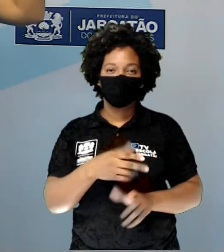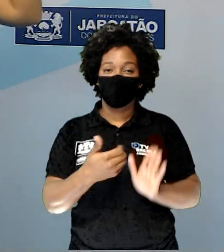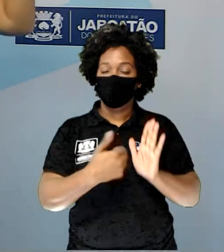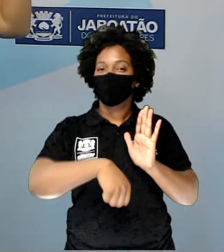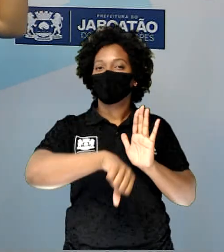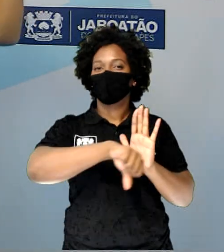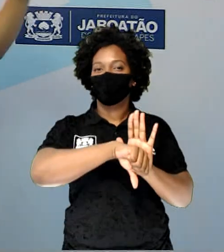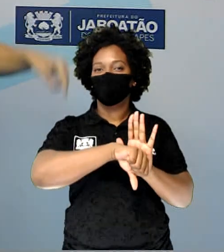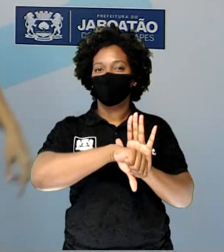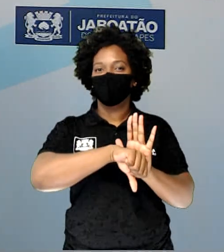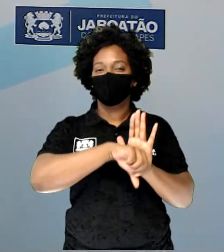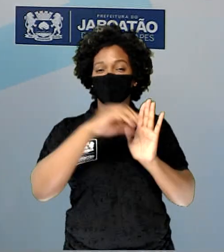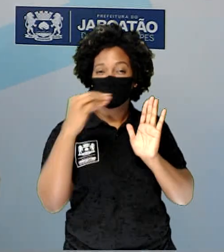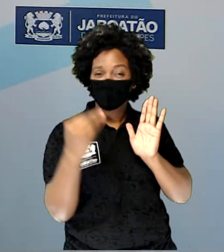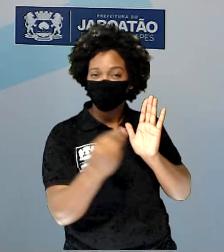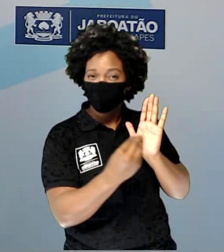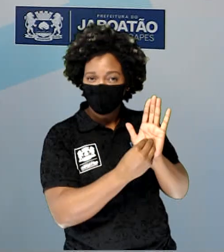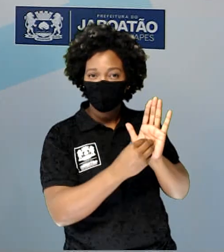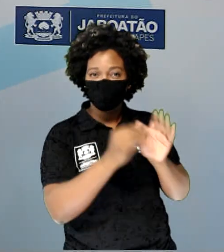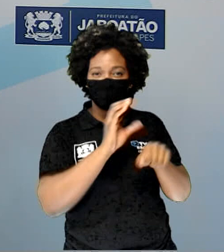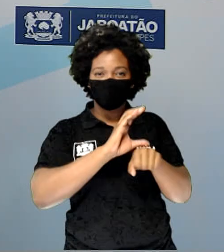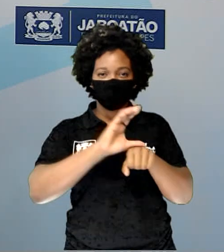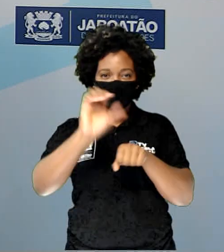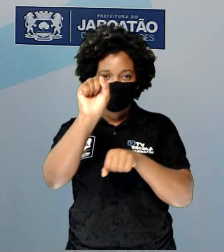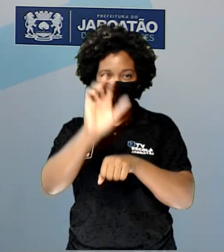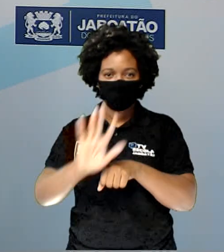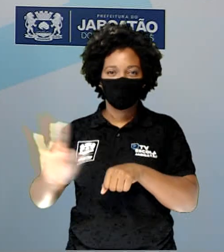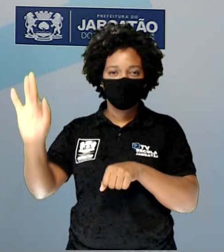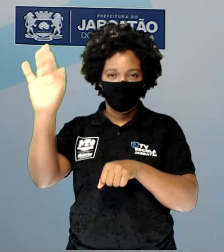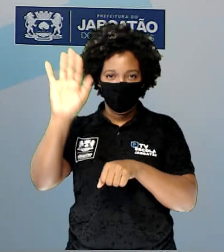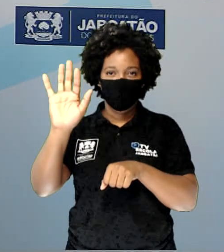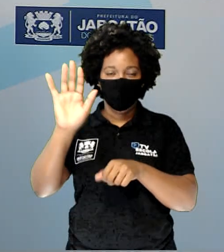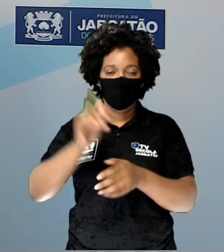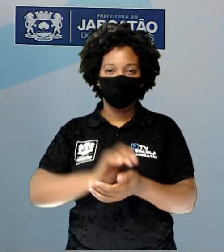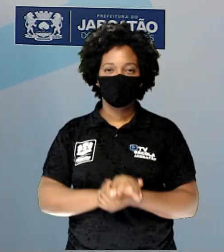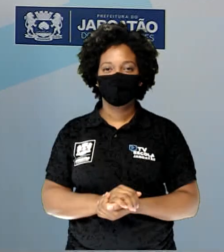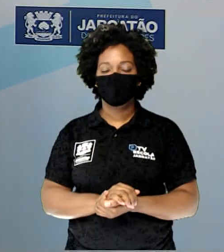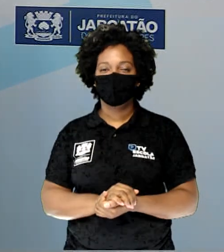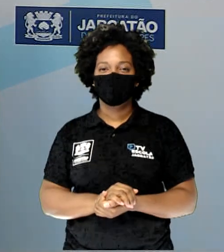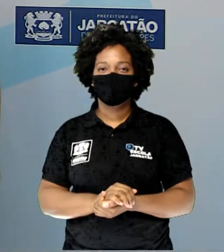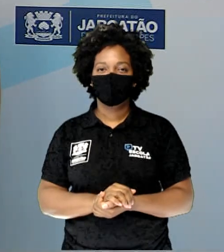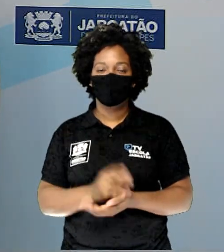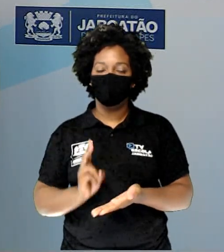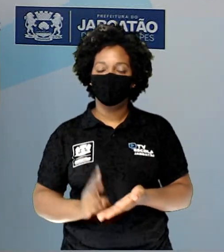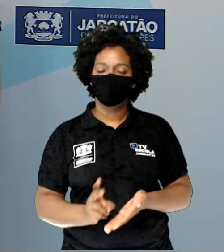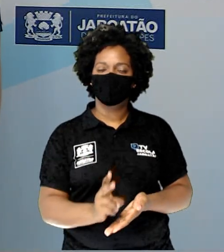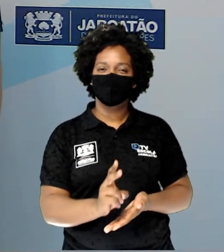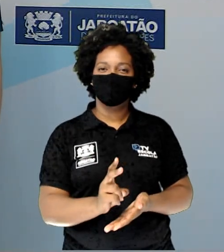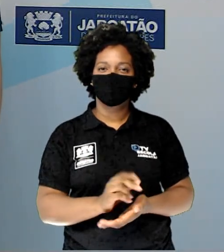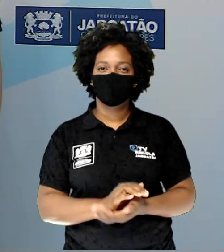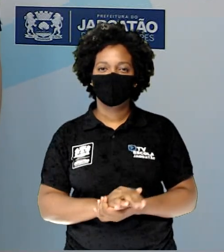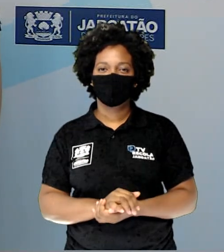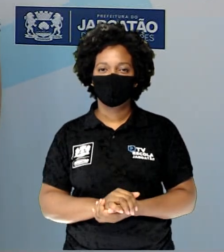na Constituição Federal. Tudo bem até aí? Vamos continuar.